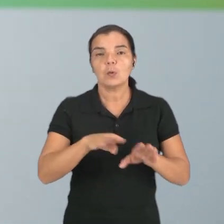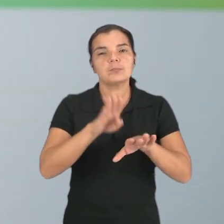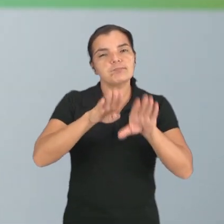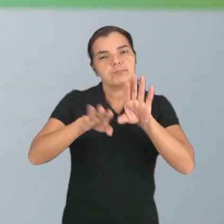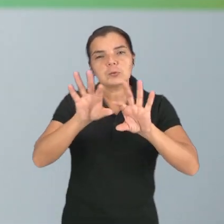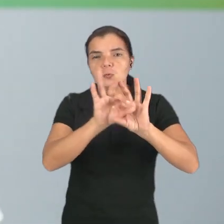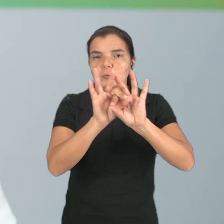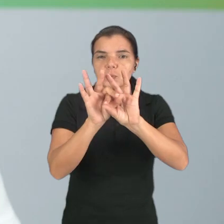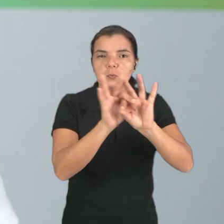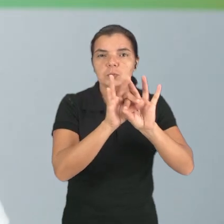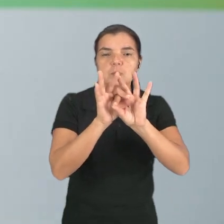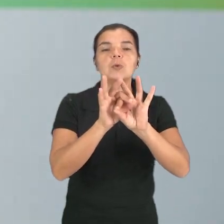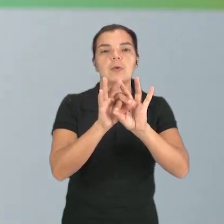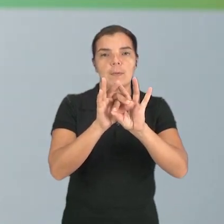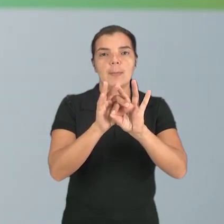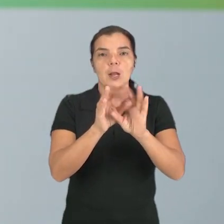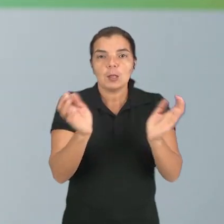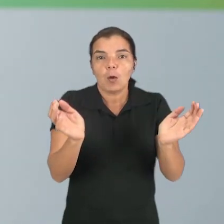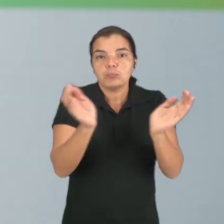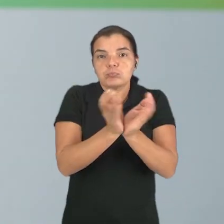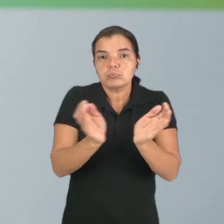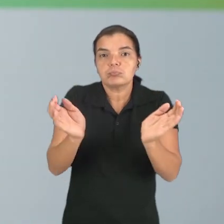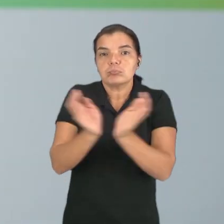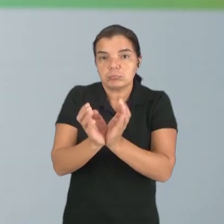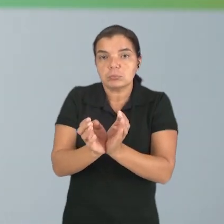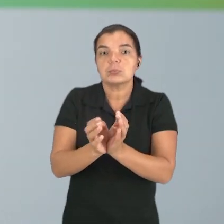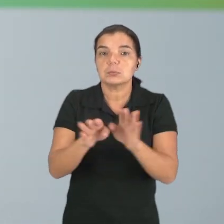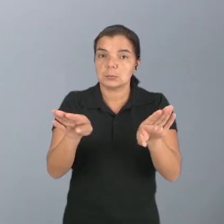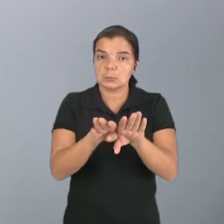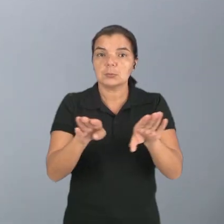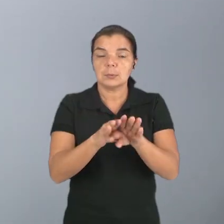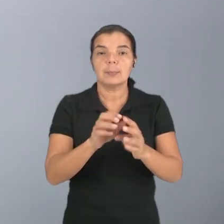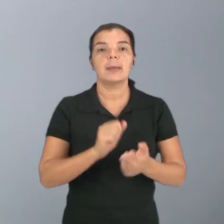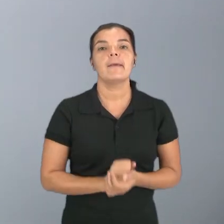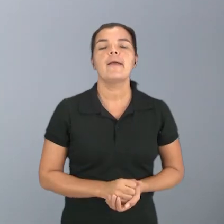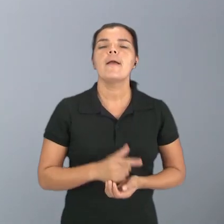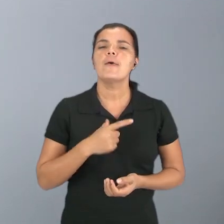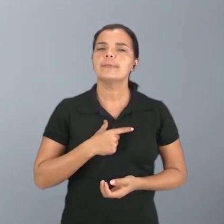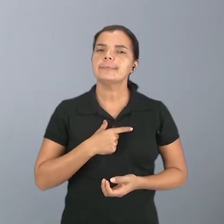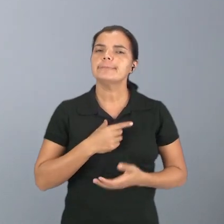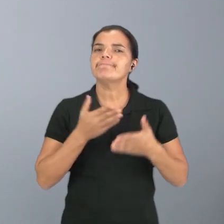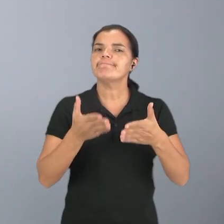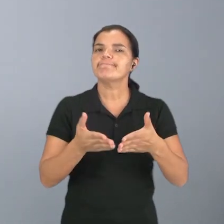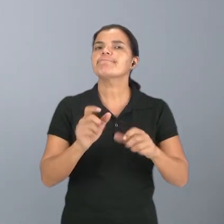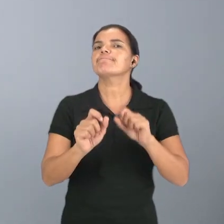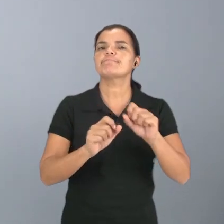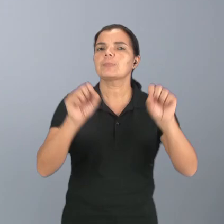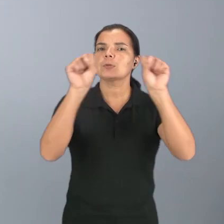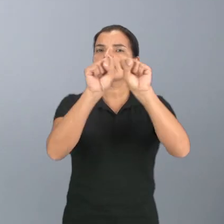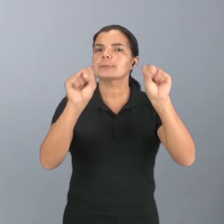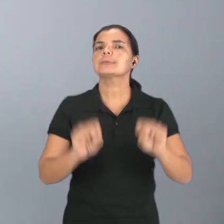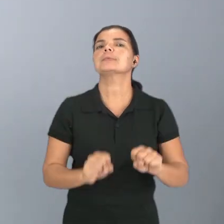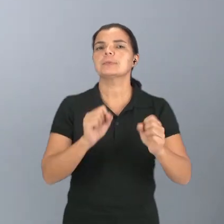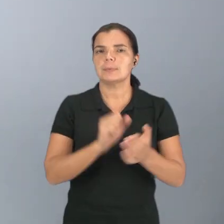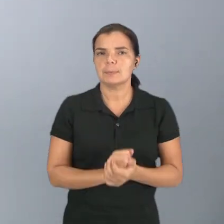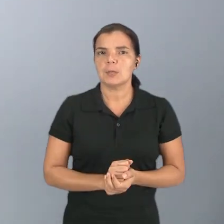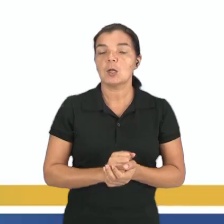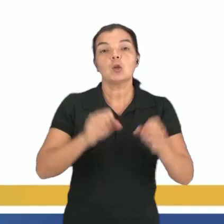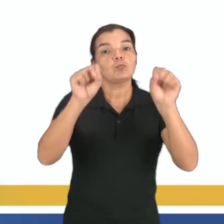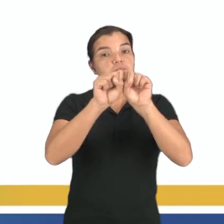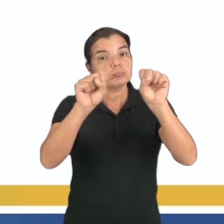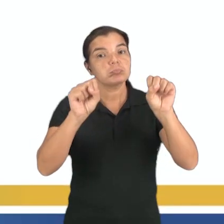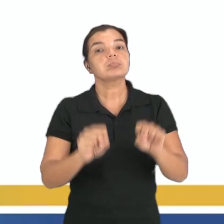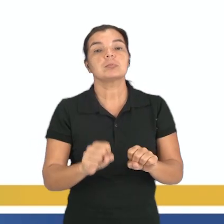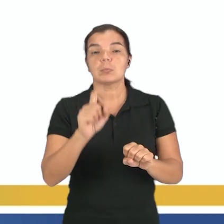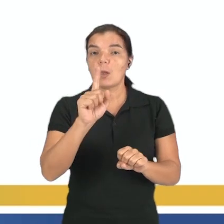vão se reunindo, conforme eles vão se agrupando para desempenhar uma determinada função, eu vou chegar então nos sistemas. Então, os